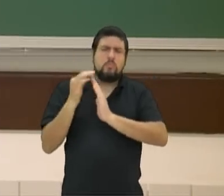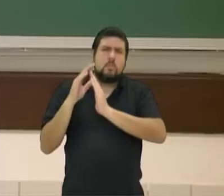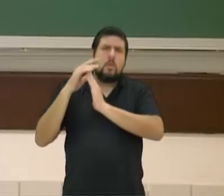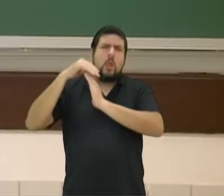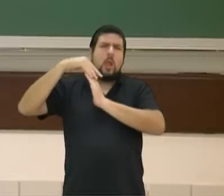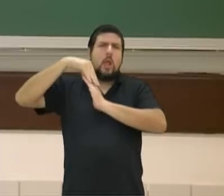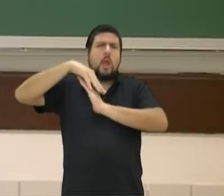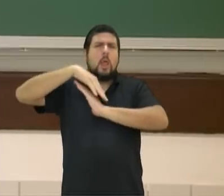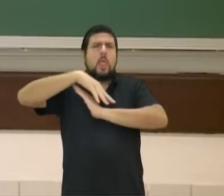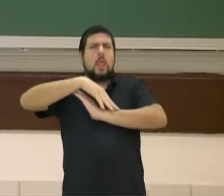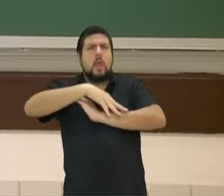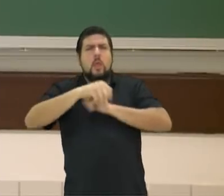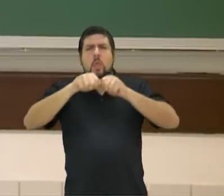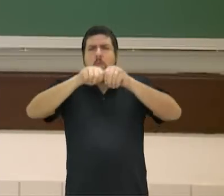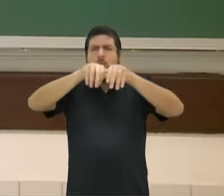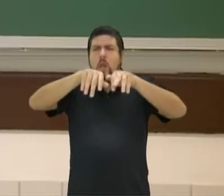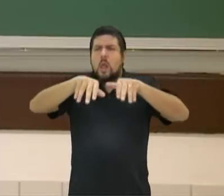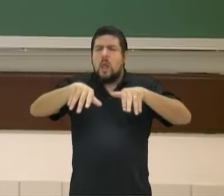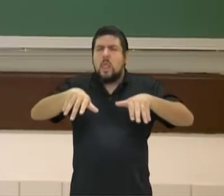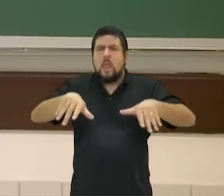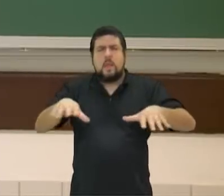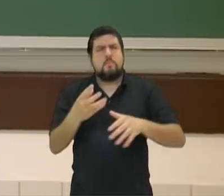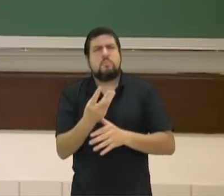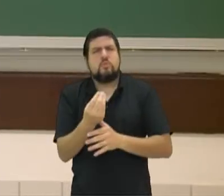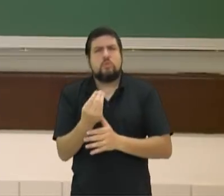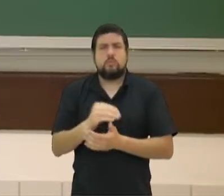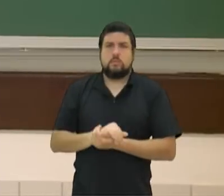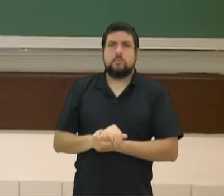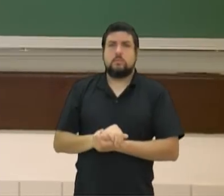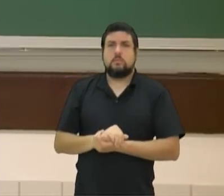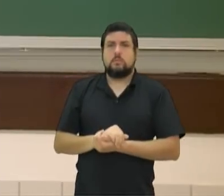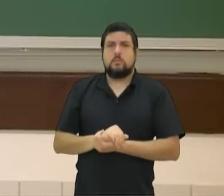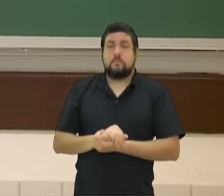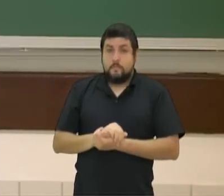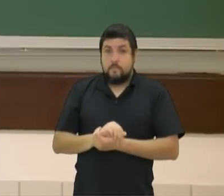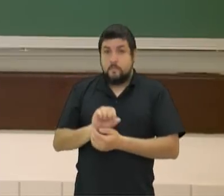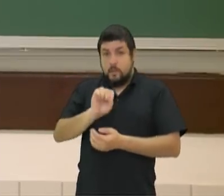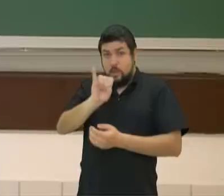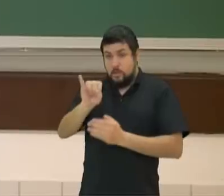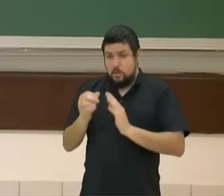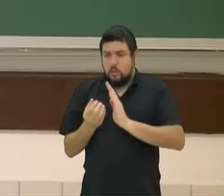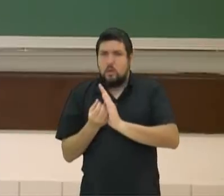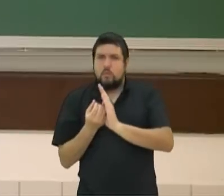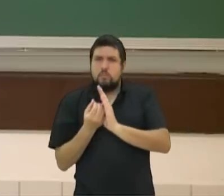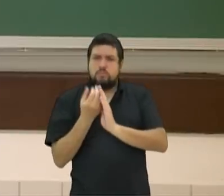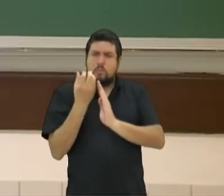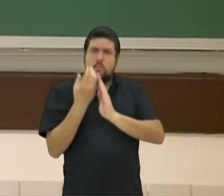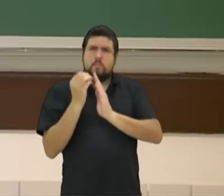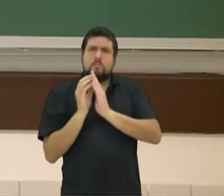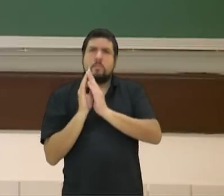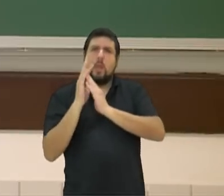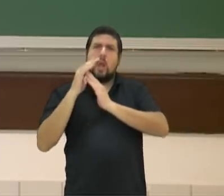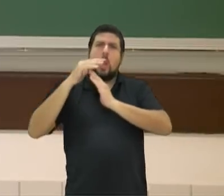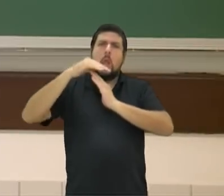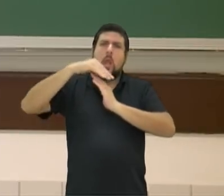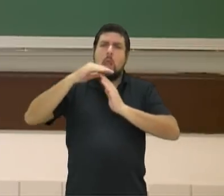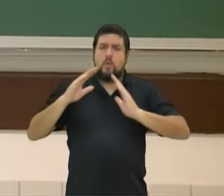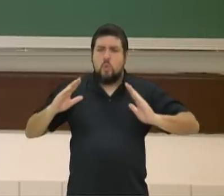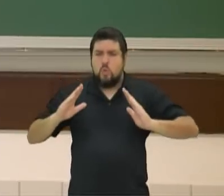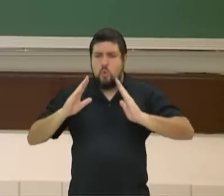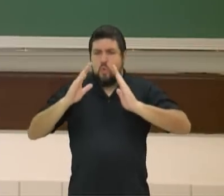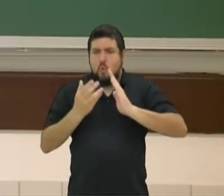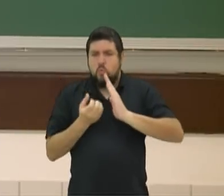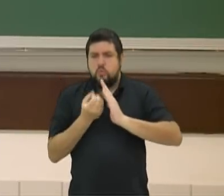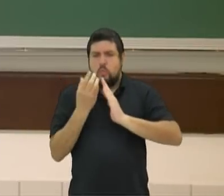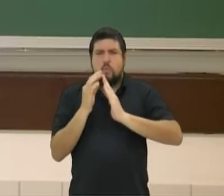jogavam essa lava para fora. Nesse caso, quando ele joga a lava para fora, quando ele tem essa erupção vulcânica, ele